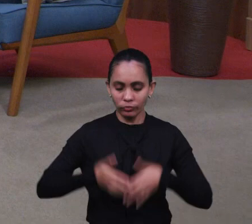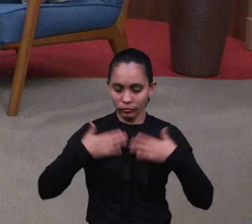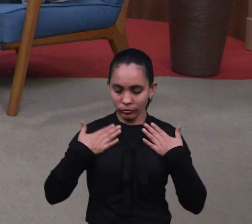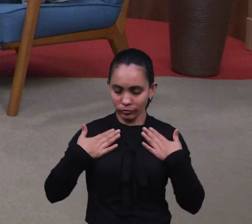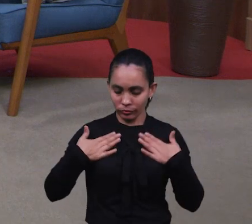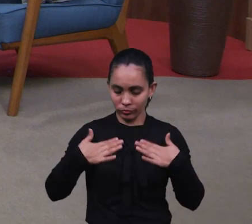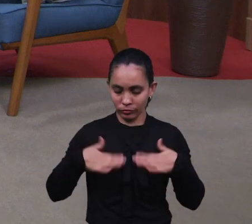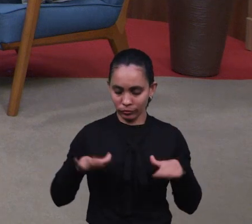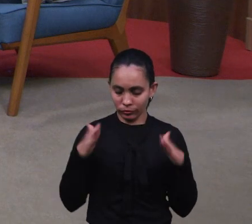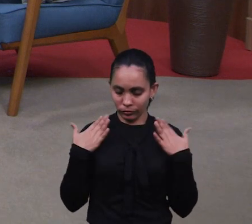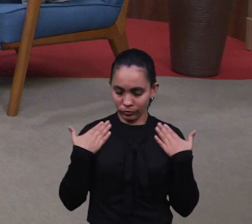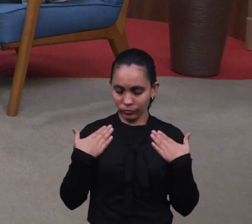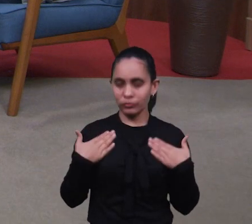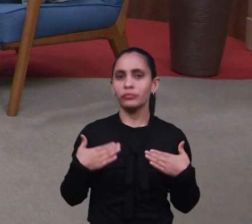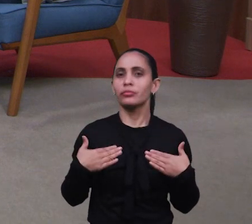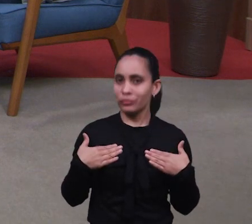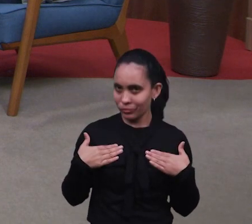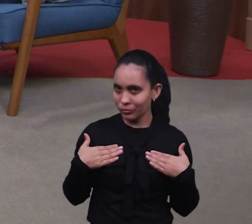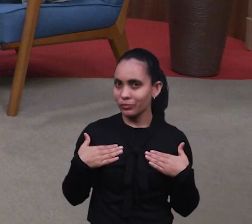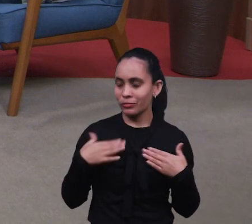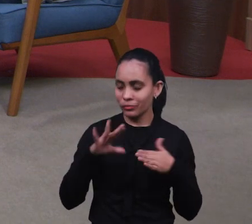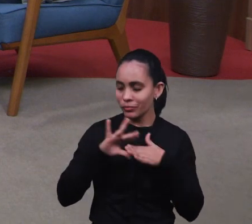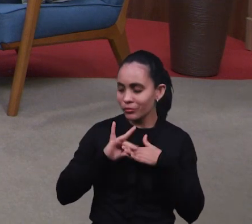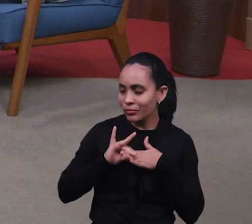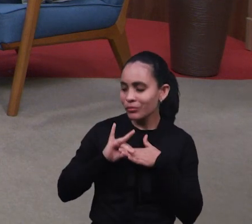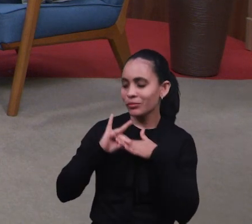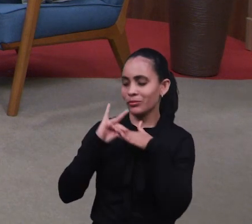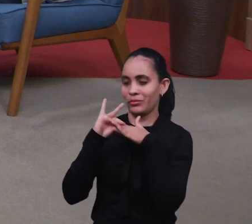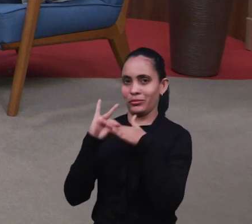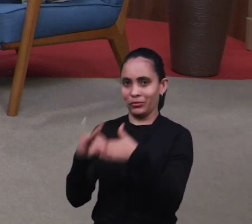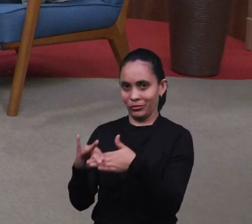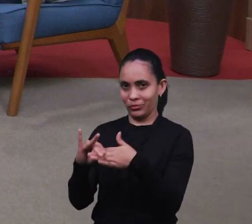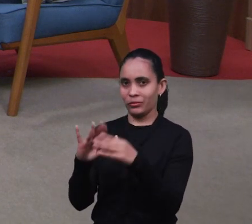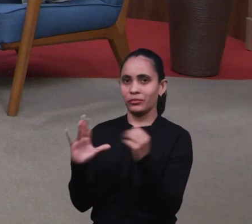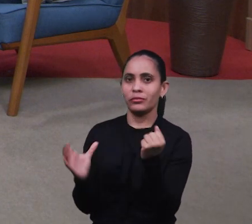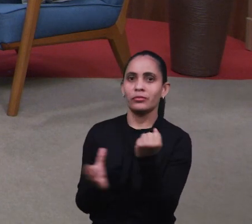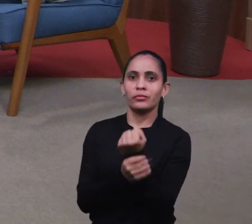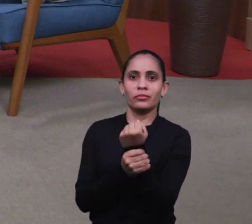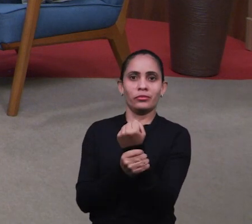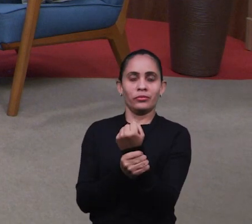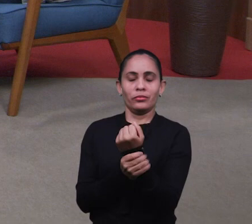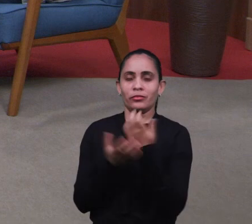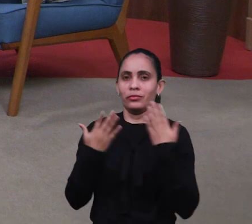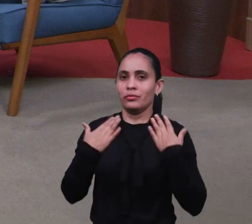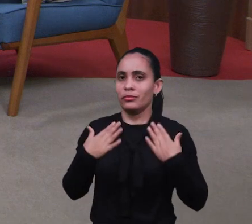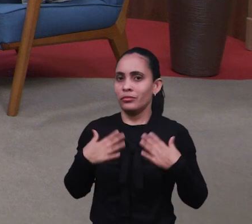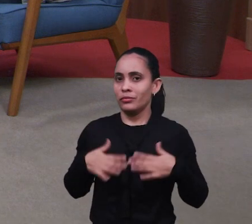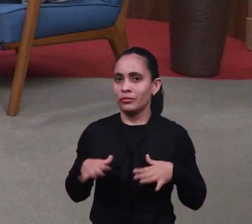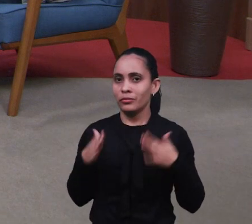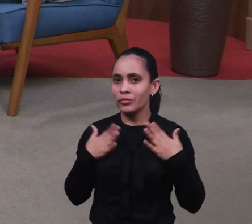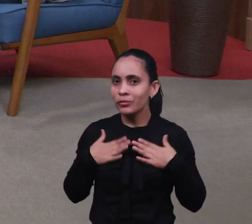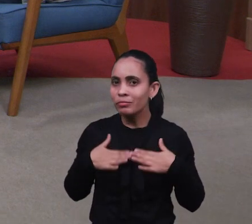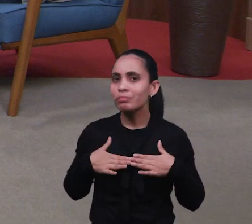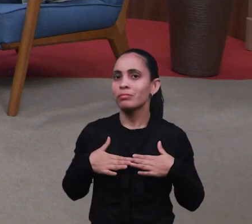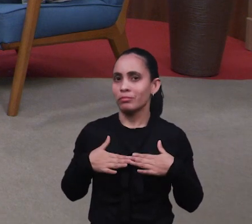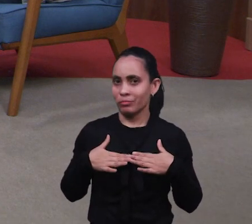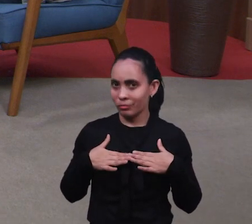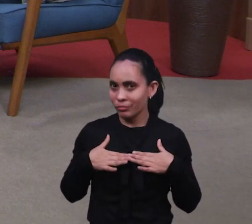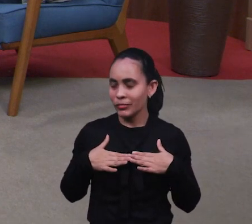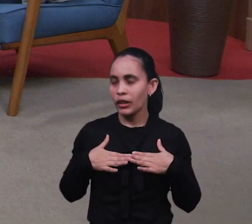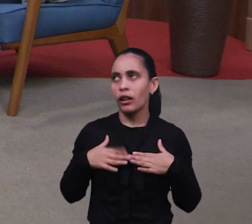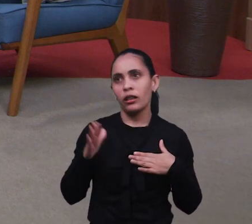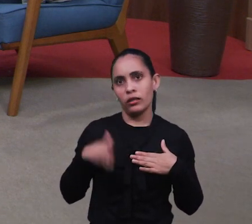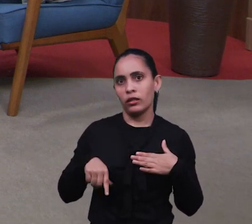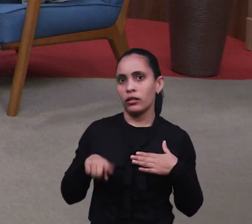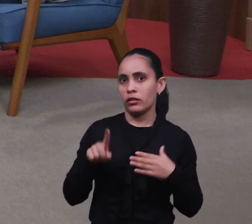resposta, direção, abrigo em qualquer situação. Acima de tudo, claro,